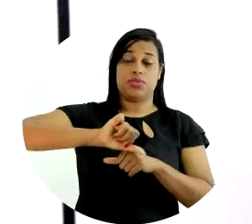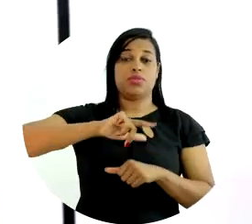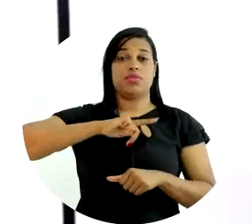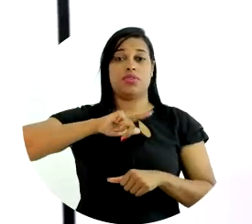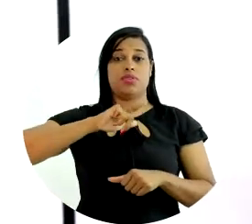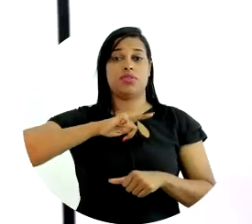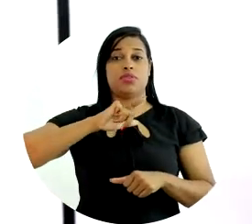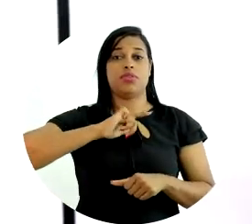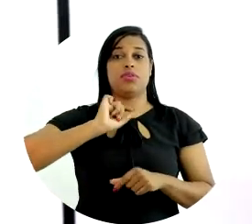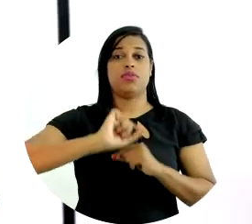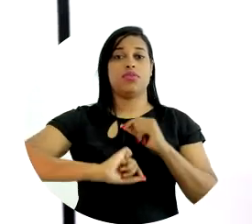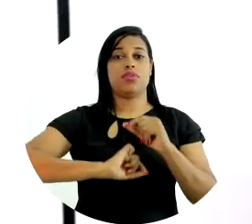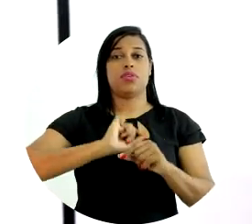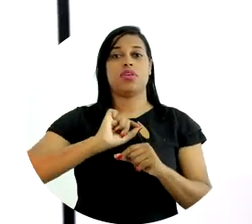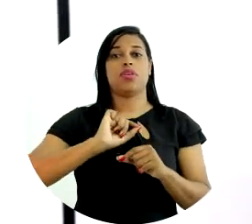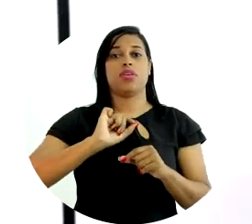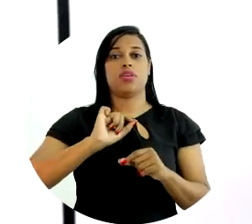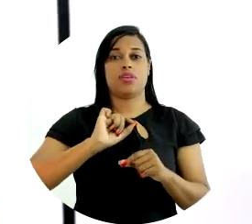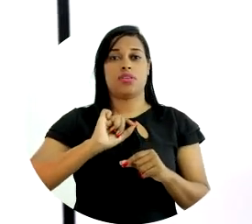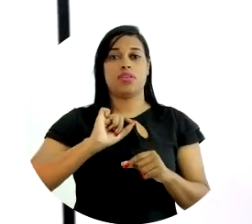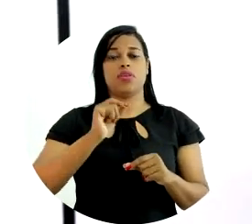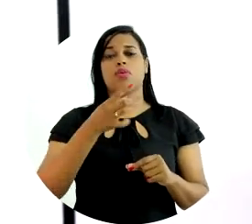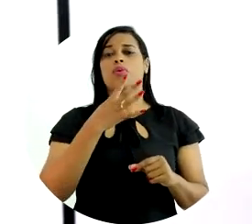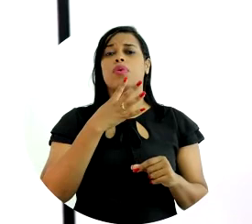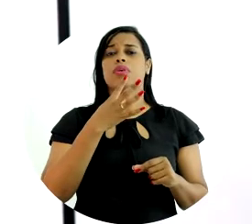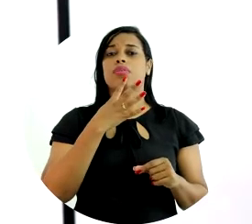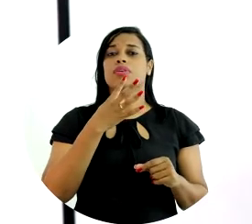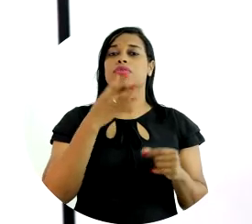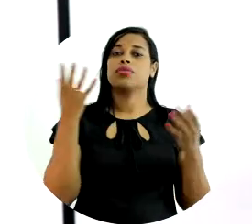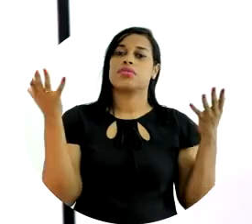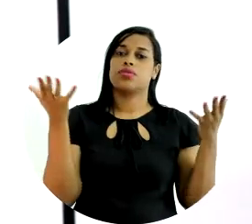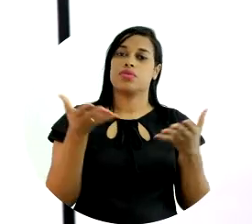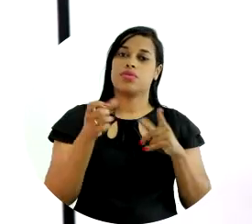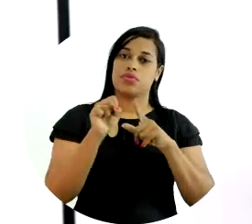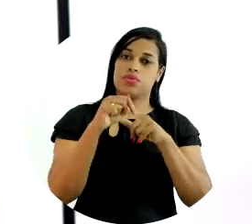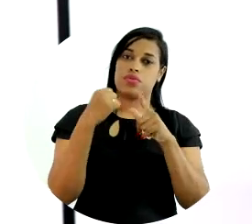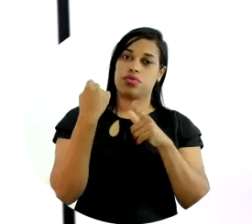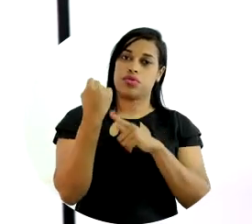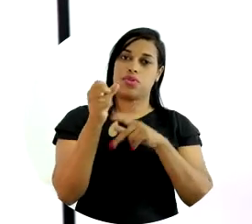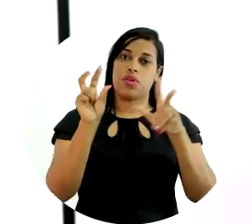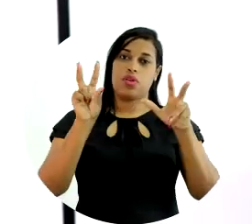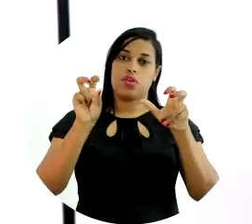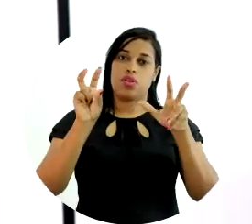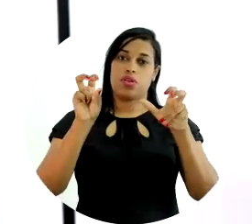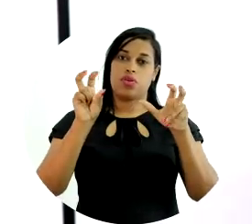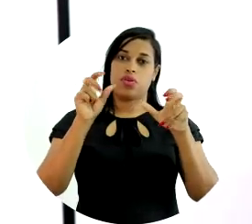ela surgiu o órgão tem muito popular